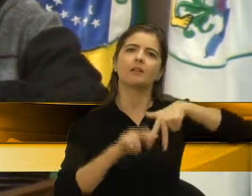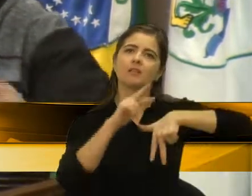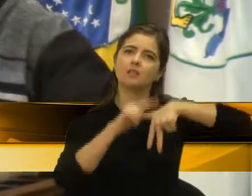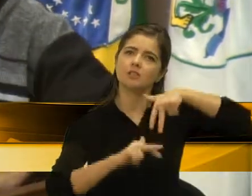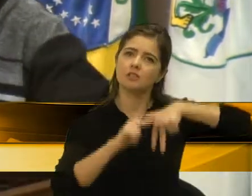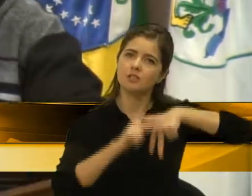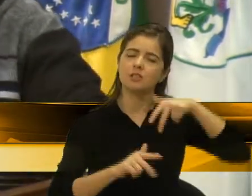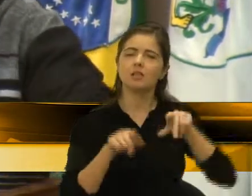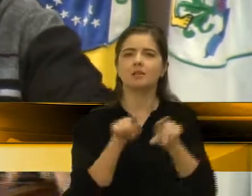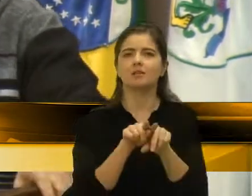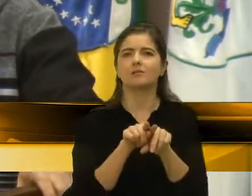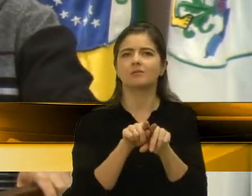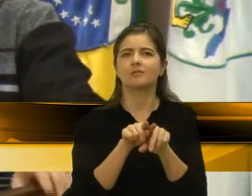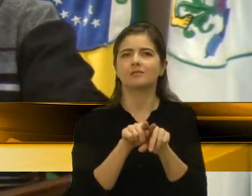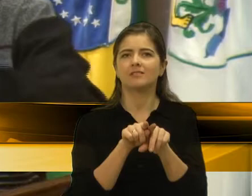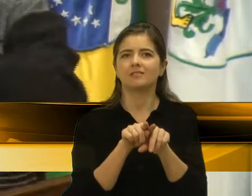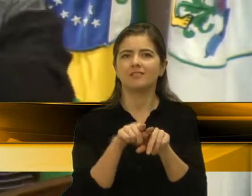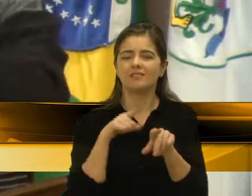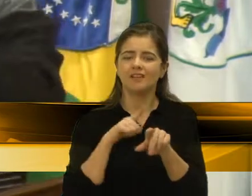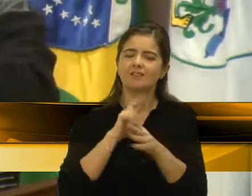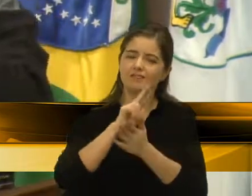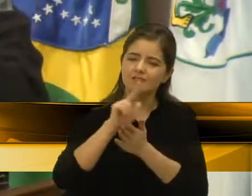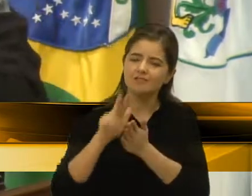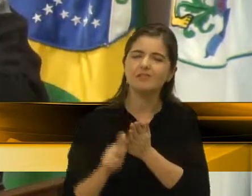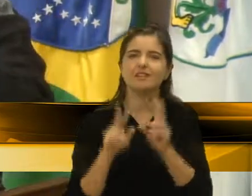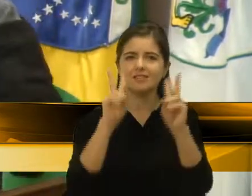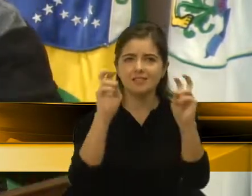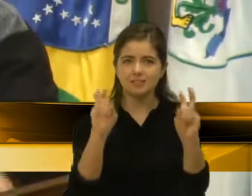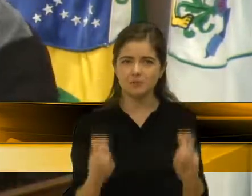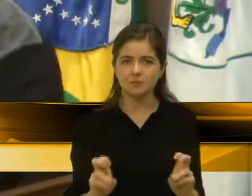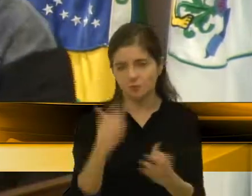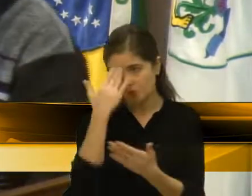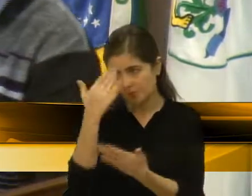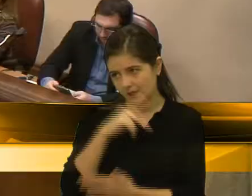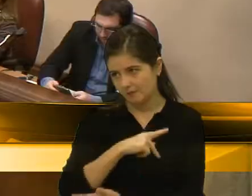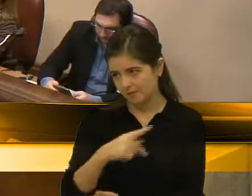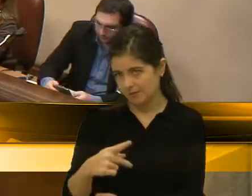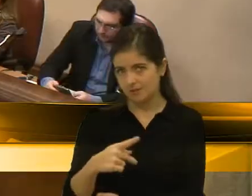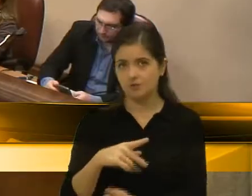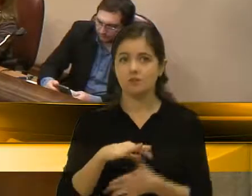e ficou meio chato, né? Ficou meio chato. Mas era isso, senhor presidente. Muito obrigado. Declaração de início, senhor presidente.